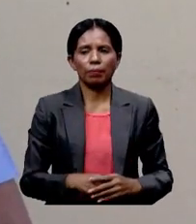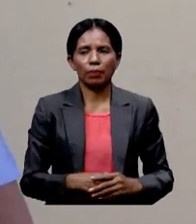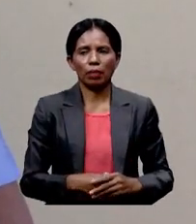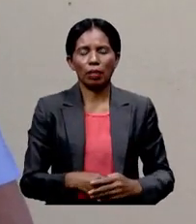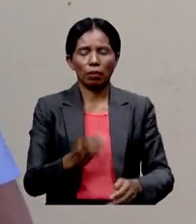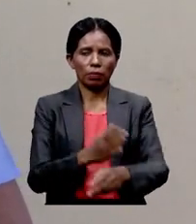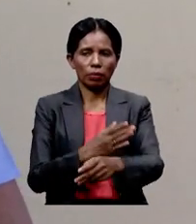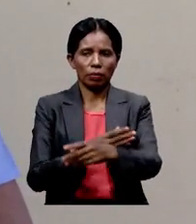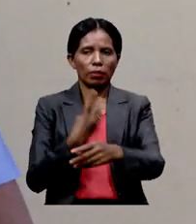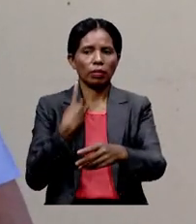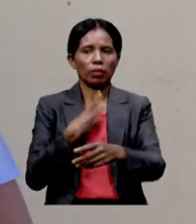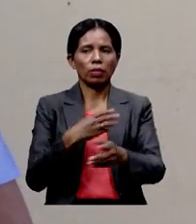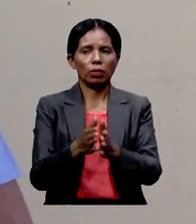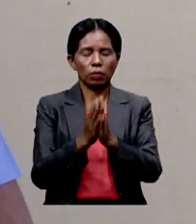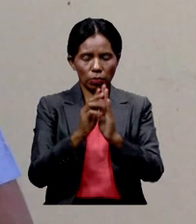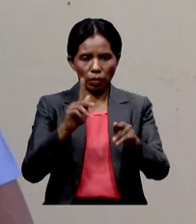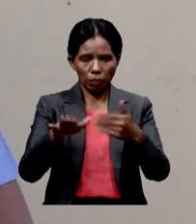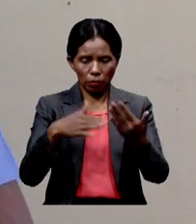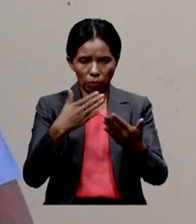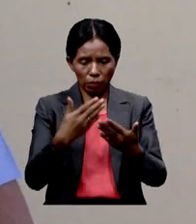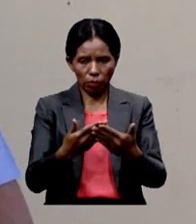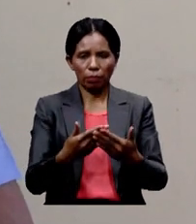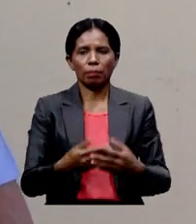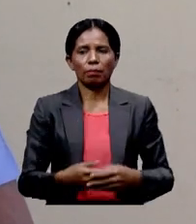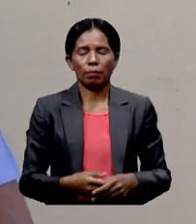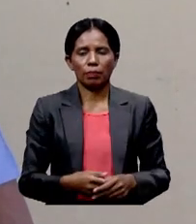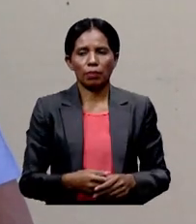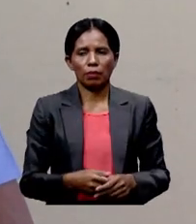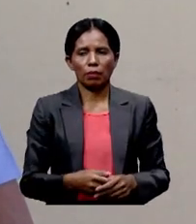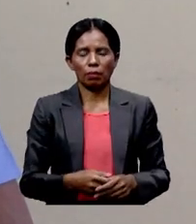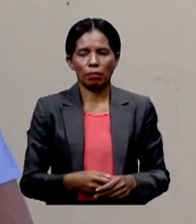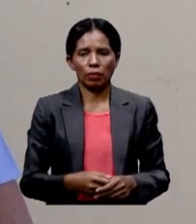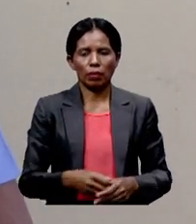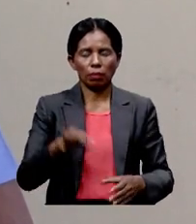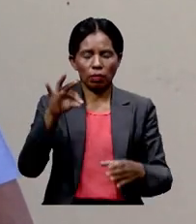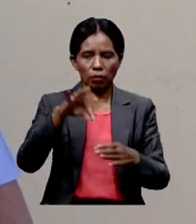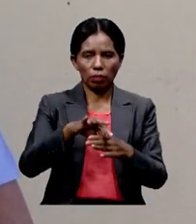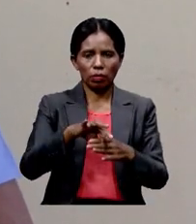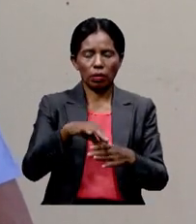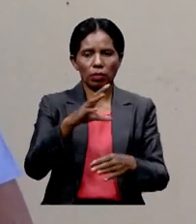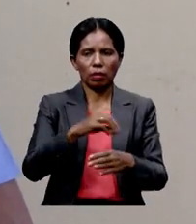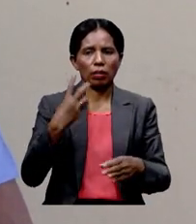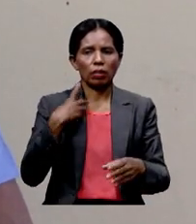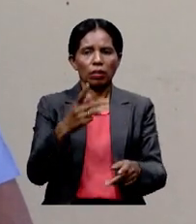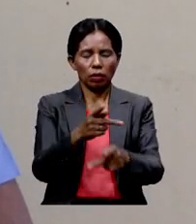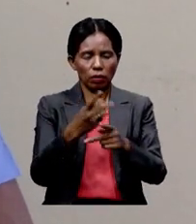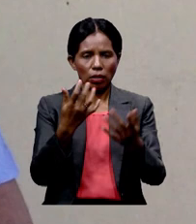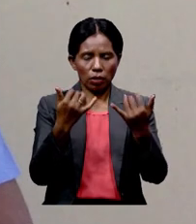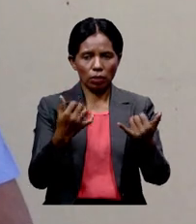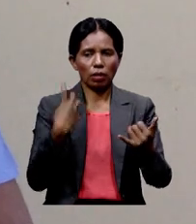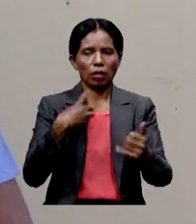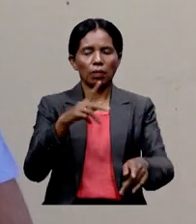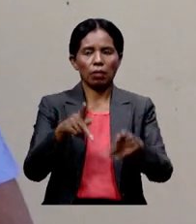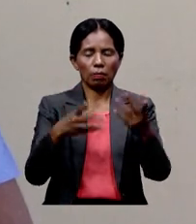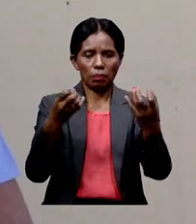promover ita ai kameli ne husu ba komunidade sira ne be kuda no balu itu kuidado tamba agora ne em